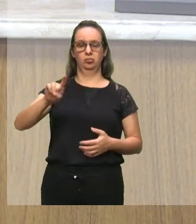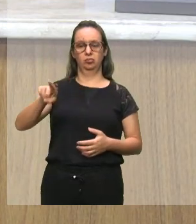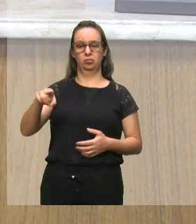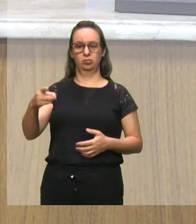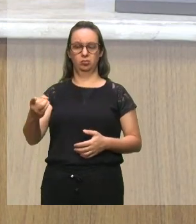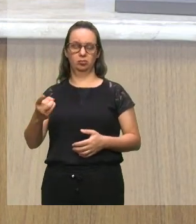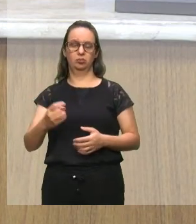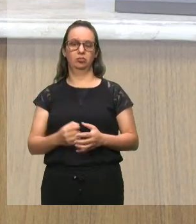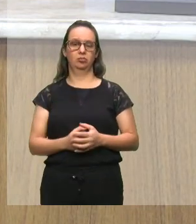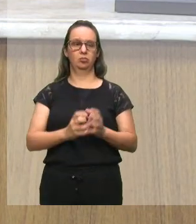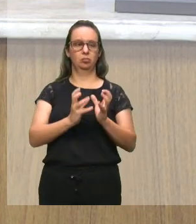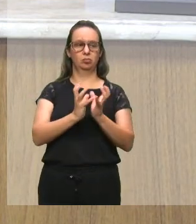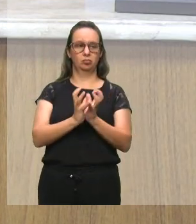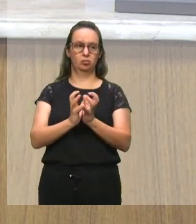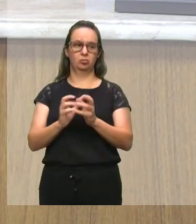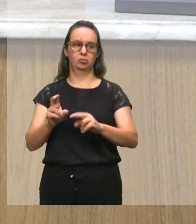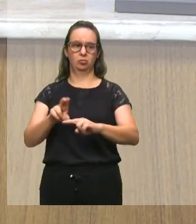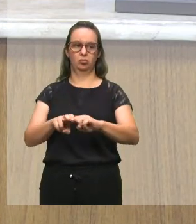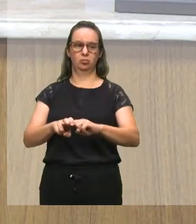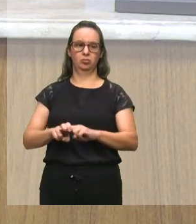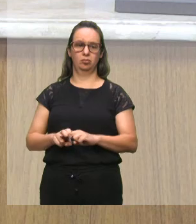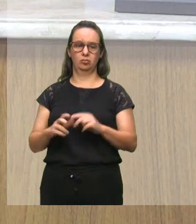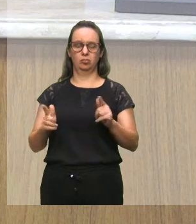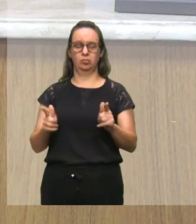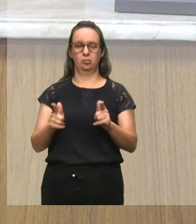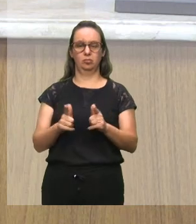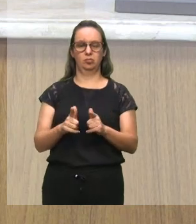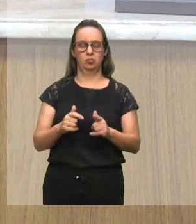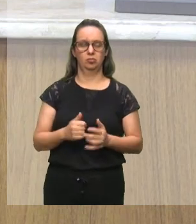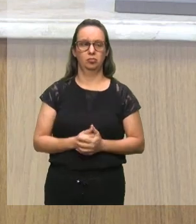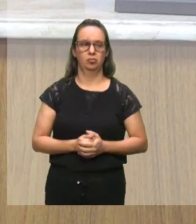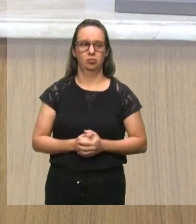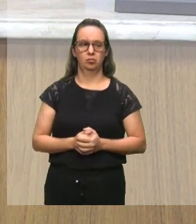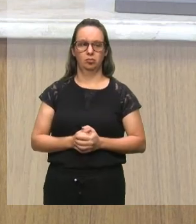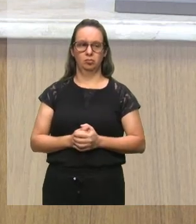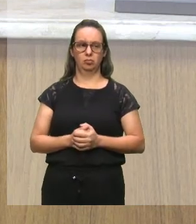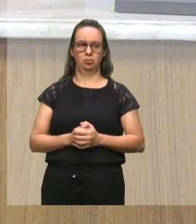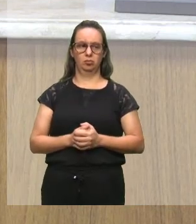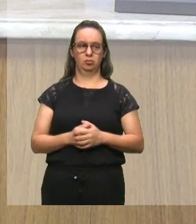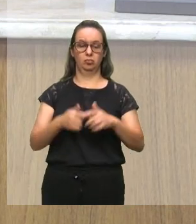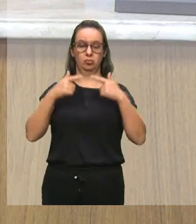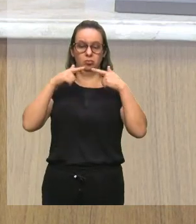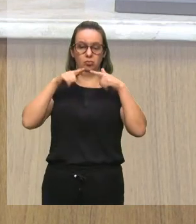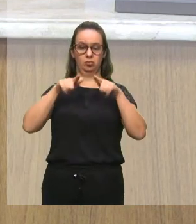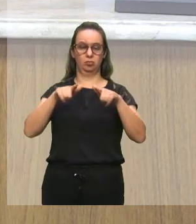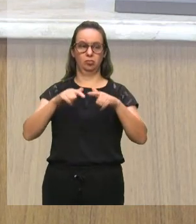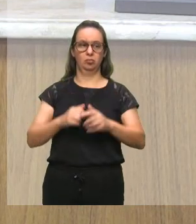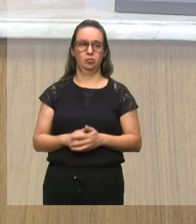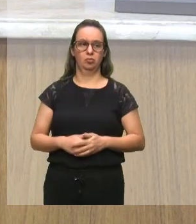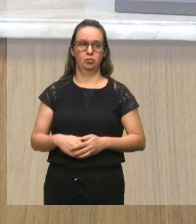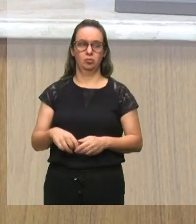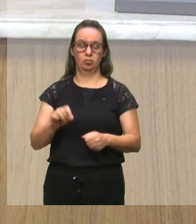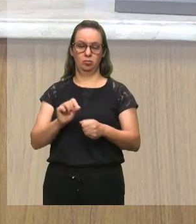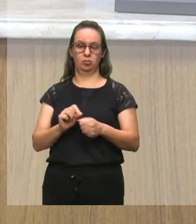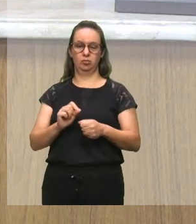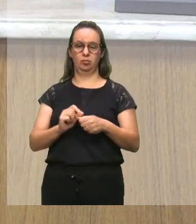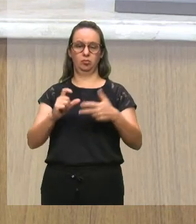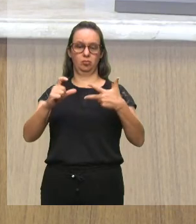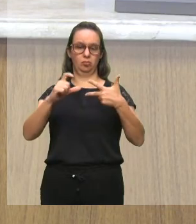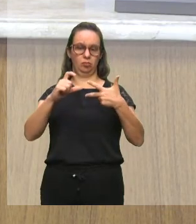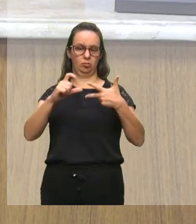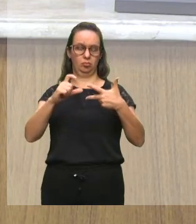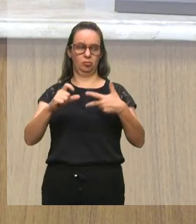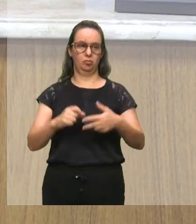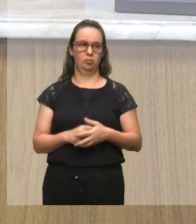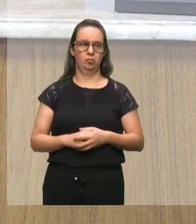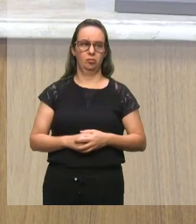conselho, tá? Por isso que a gente diminuiu o valor das diárias. Quanto à gestão, a gestão é feita pelo executivo. Tá?